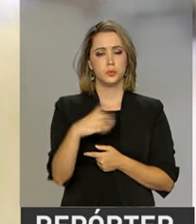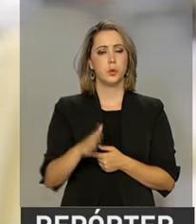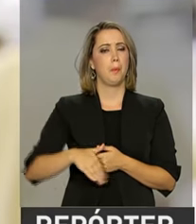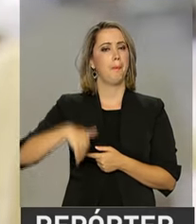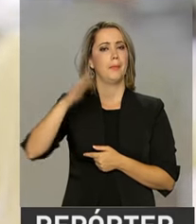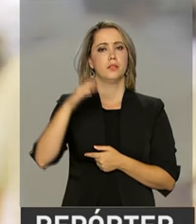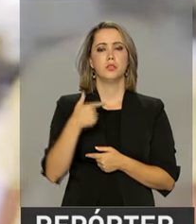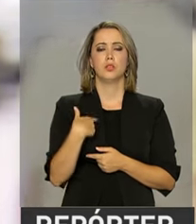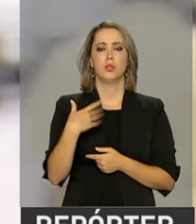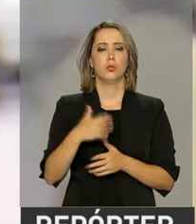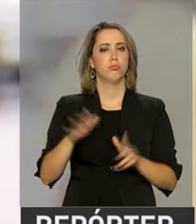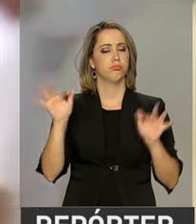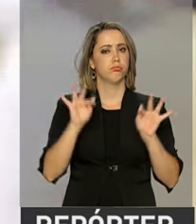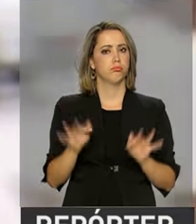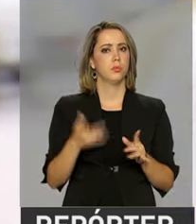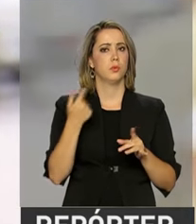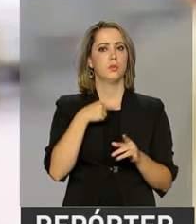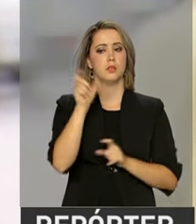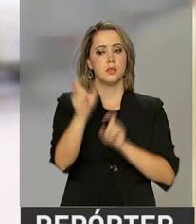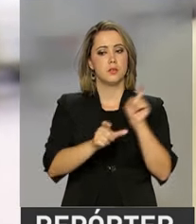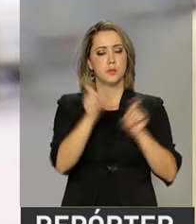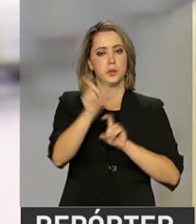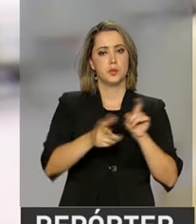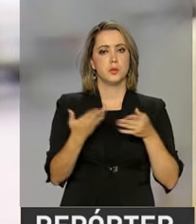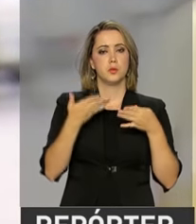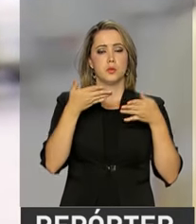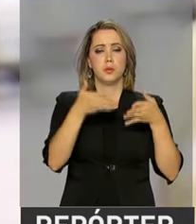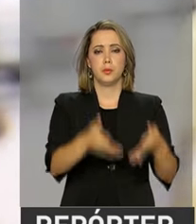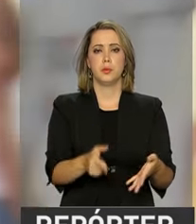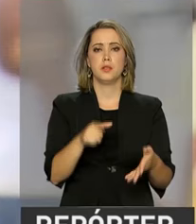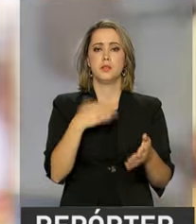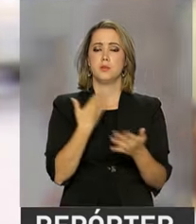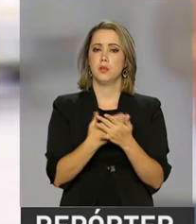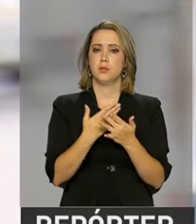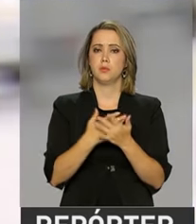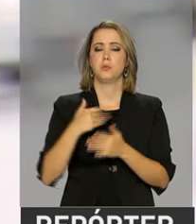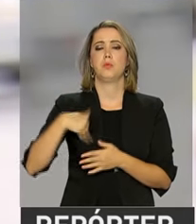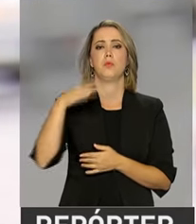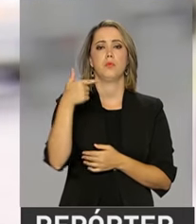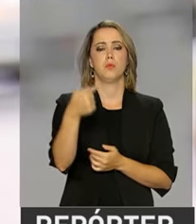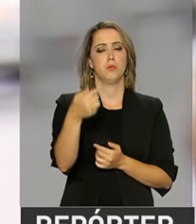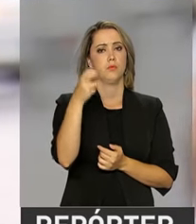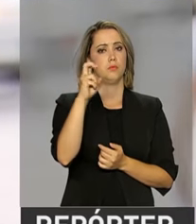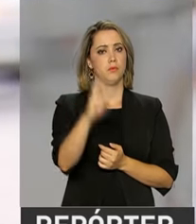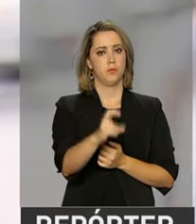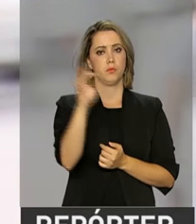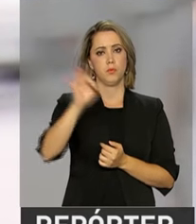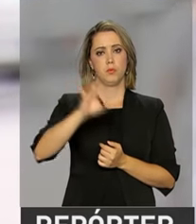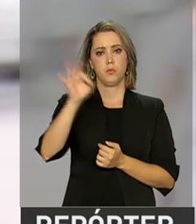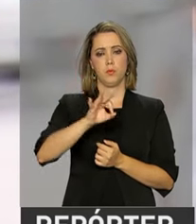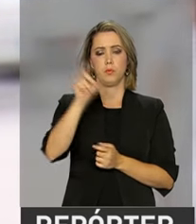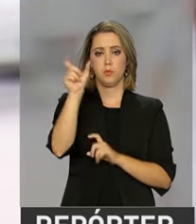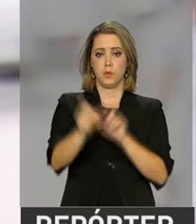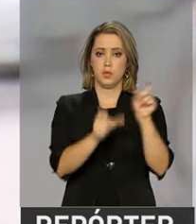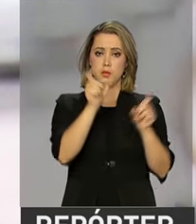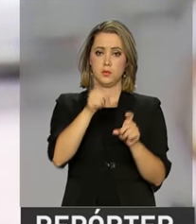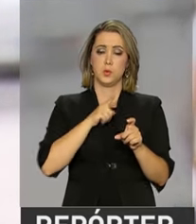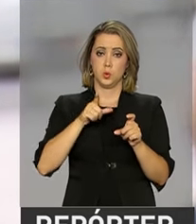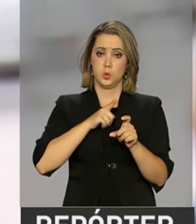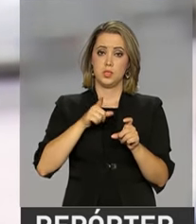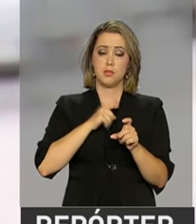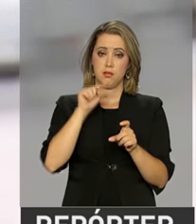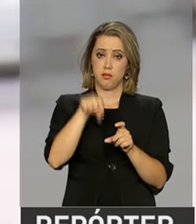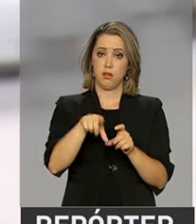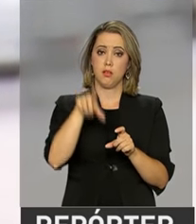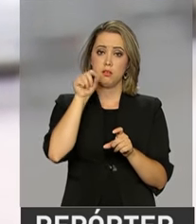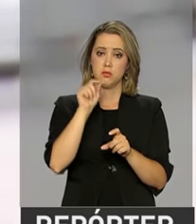maior satisfação entre as pessoas que participaram do estudo. Mais de 75% dos empregados que têm essa